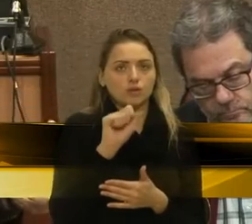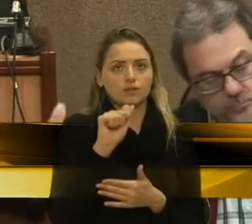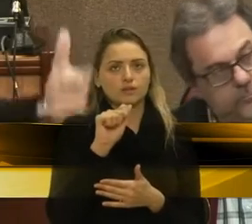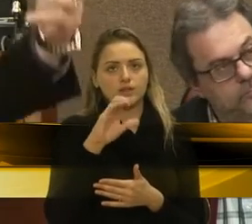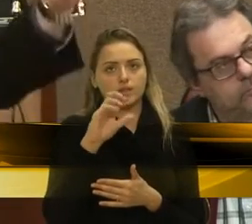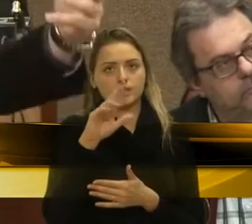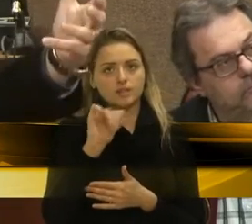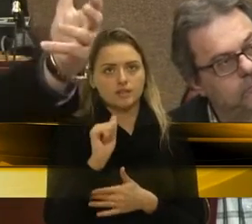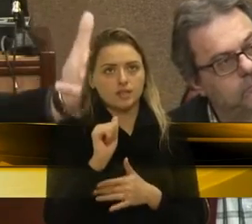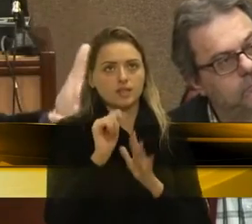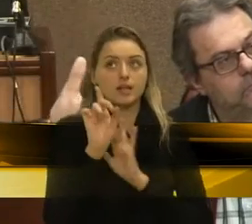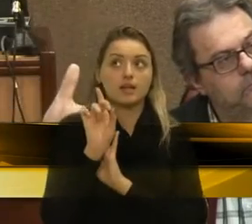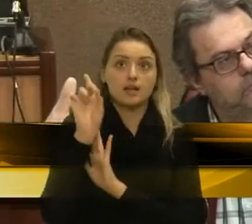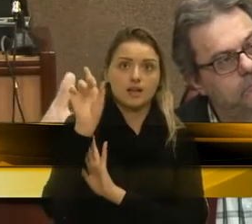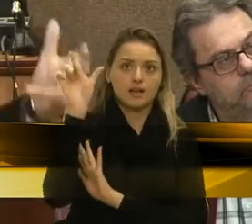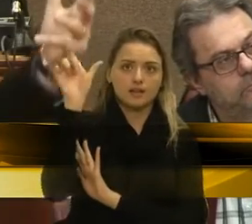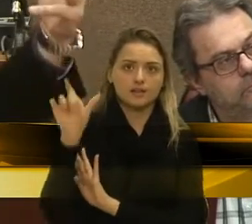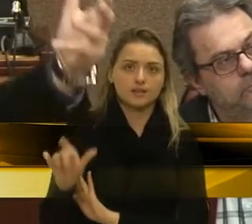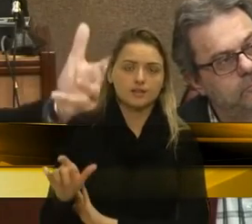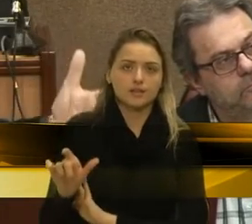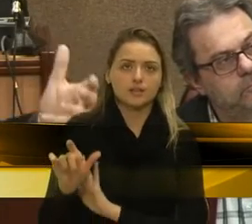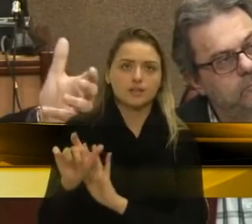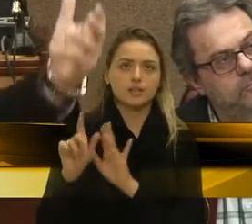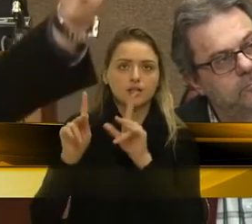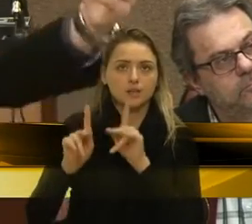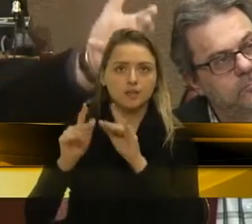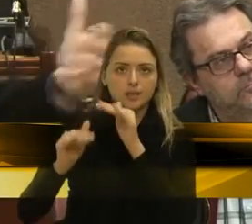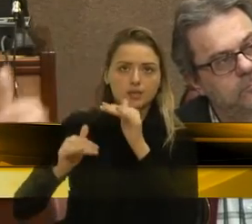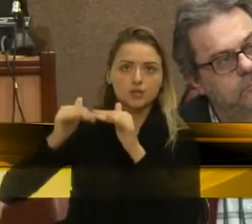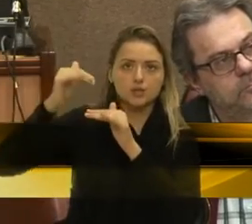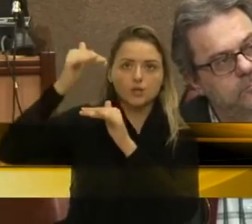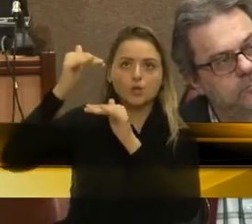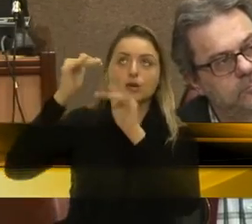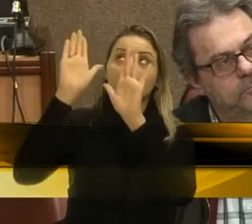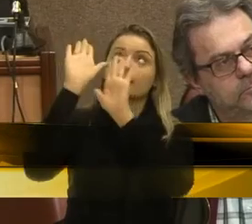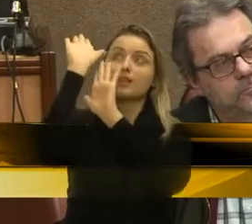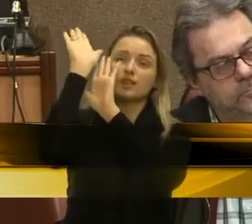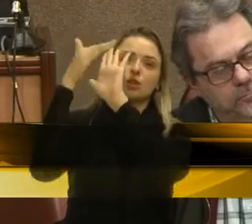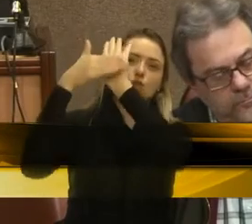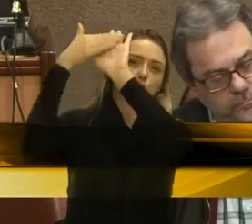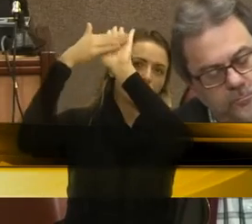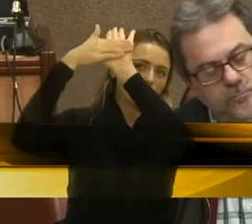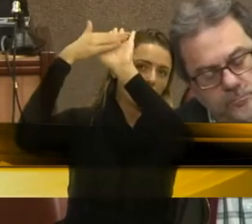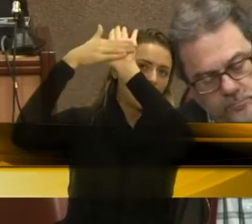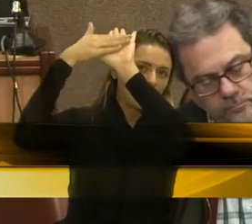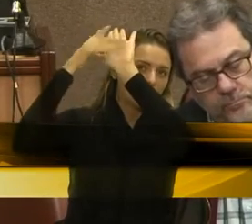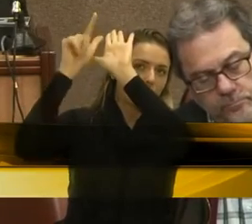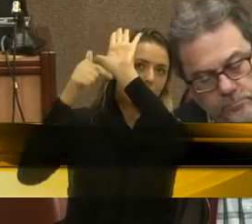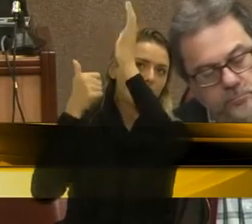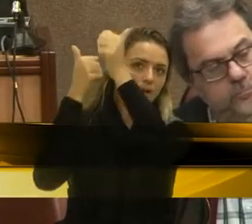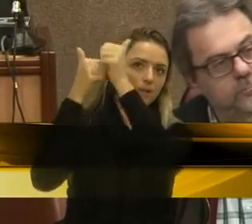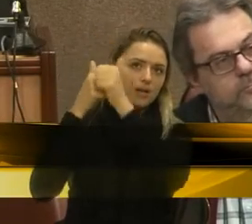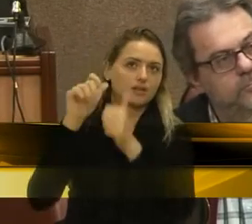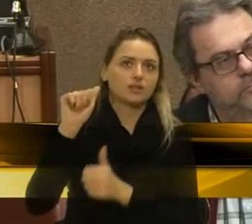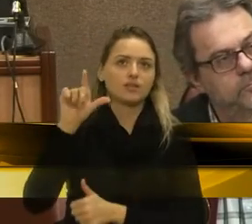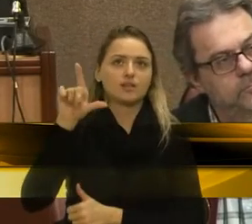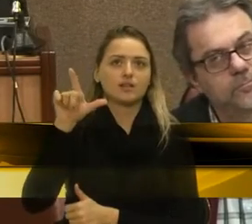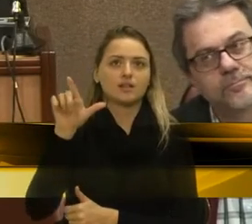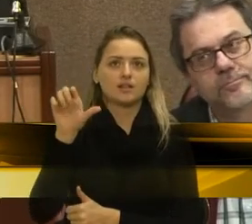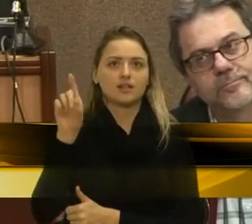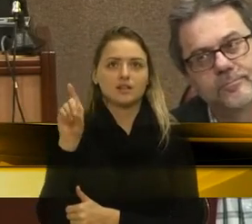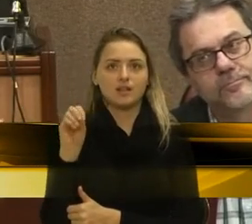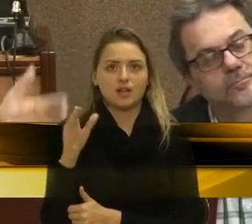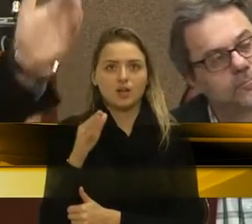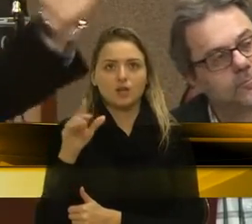lenda, essa pessoa que está acima de Cristo seria o próprio Aldo Locatelli. Então ele tinha, vereador